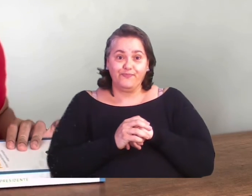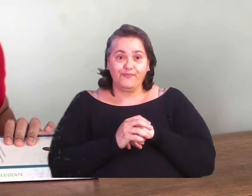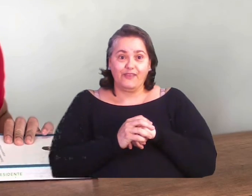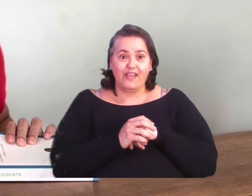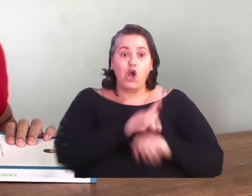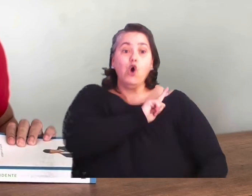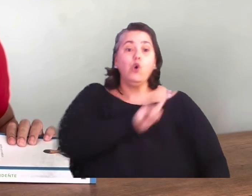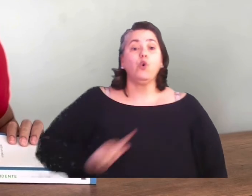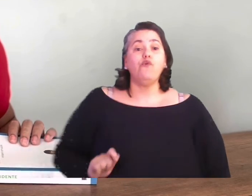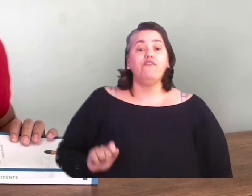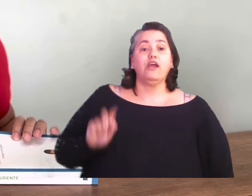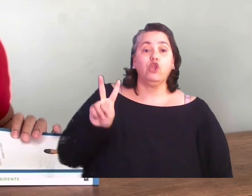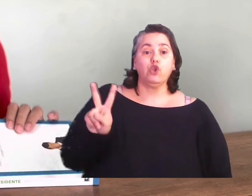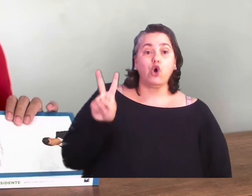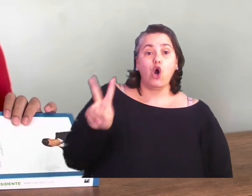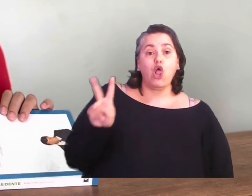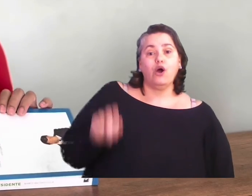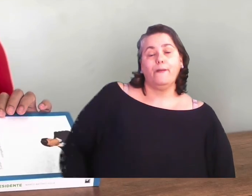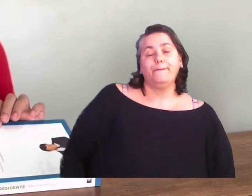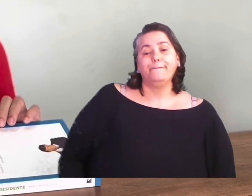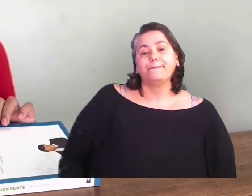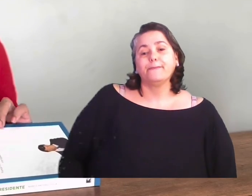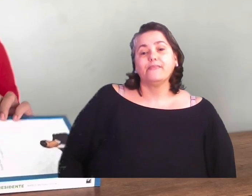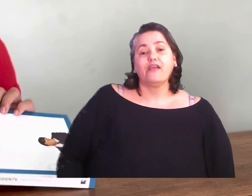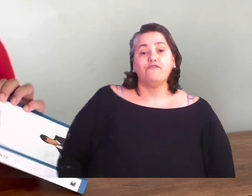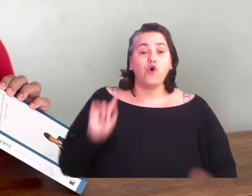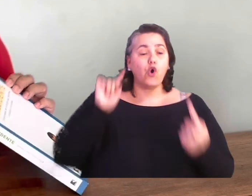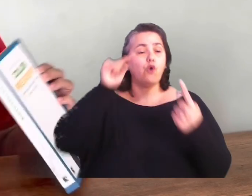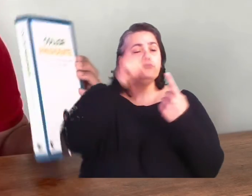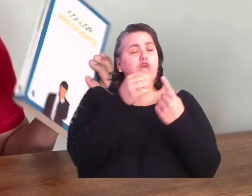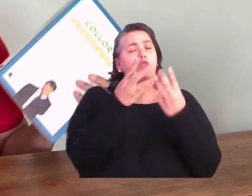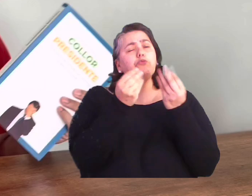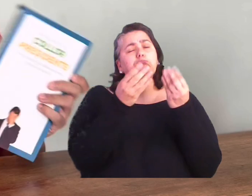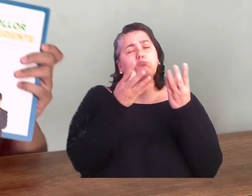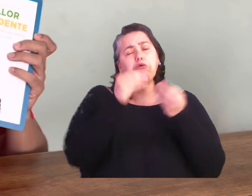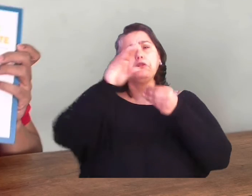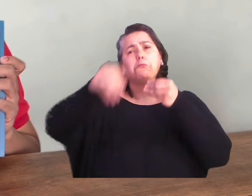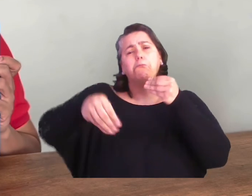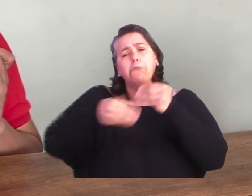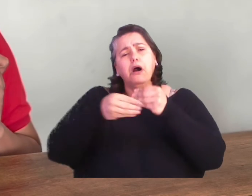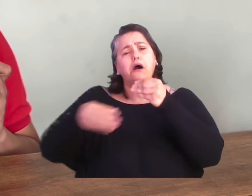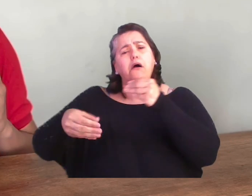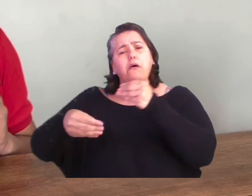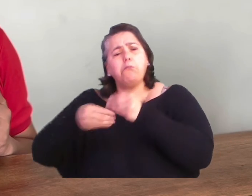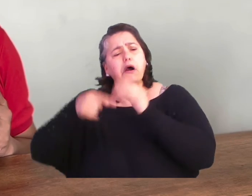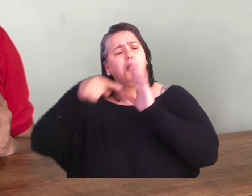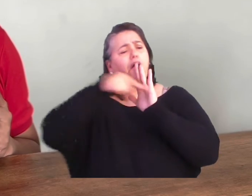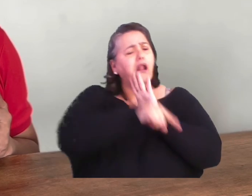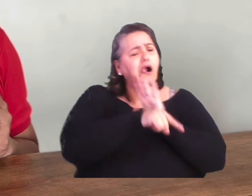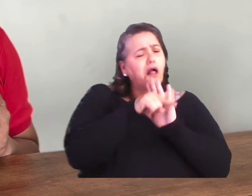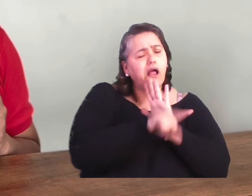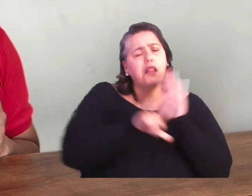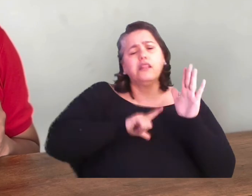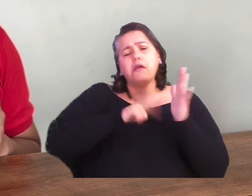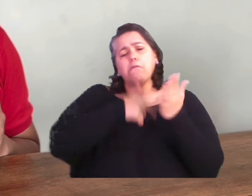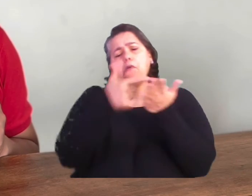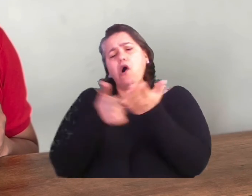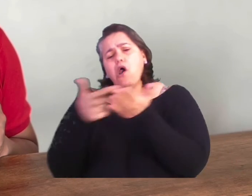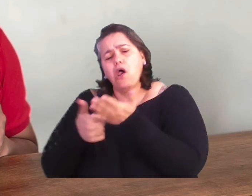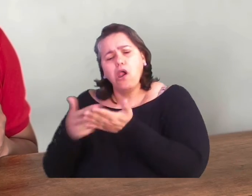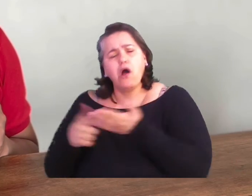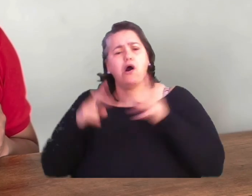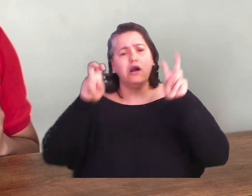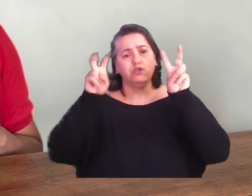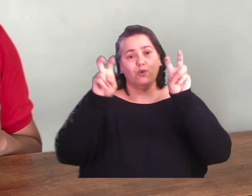o governo Collor, ele foi objeto de muitas obras, existem muitas obras